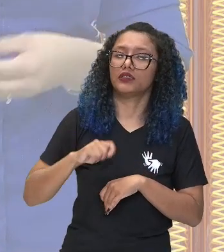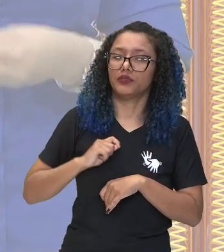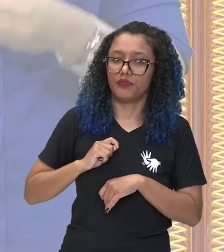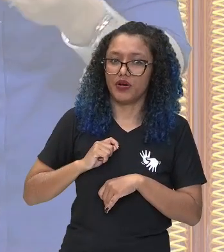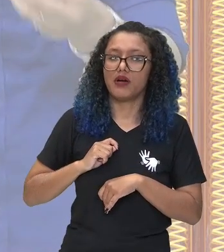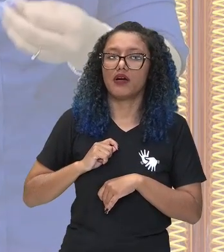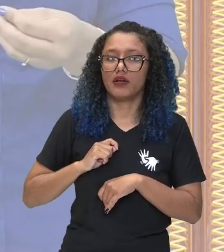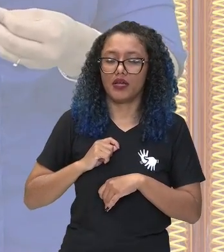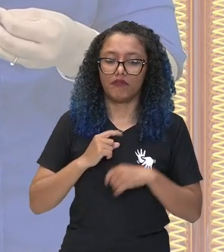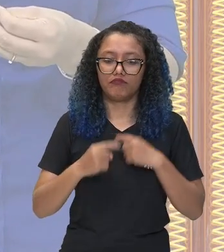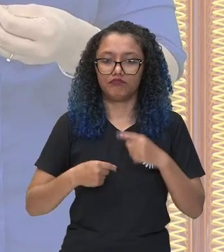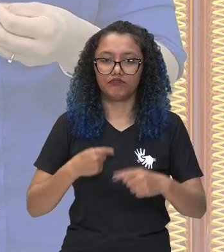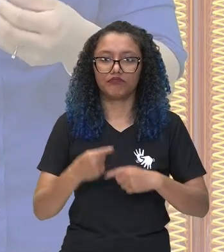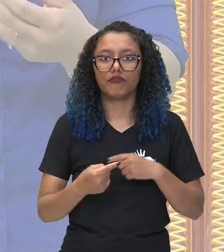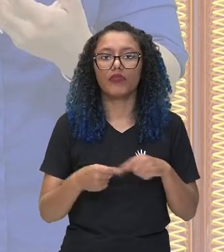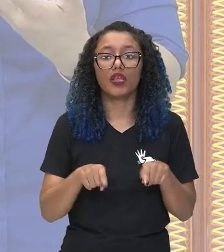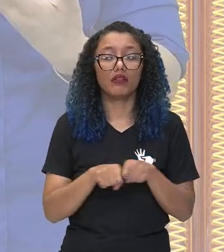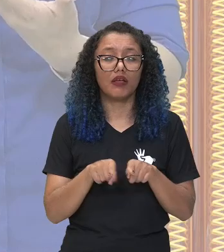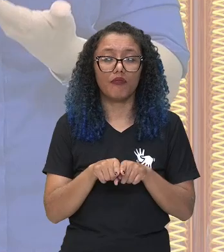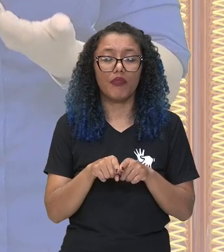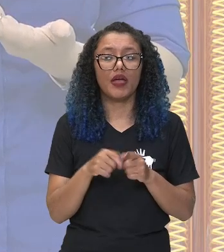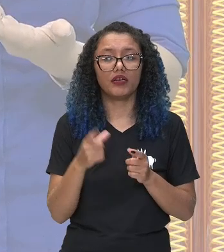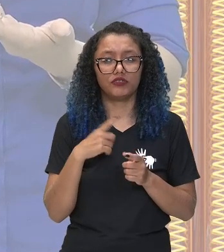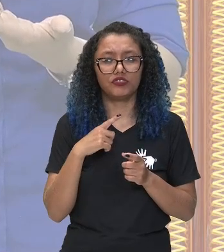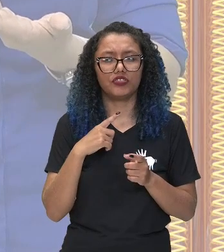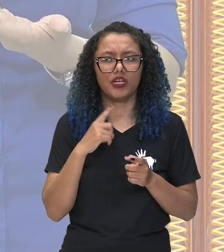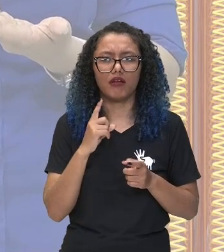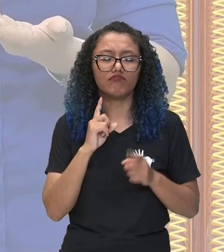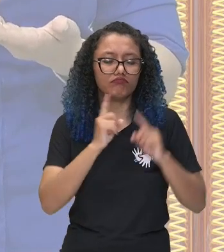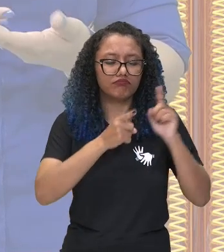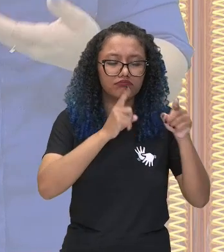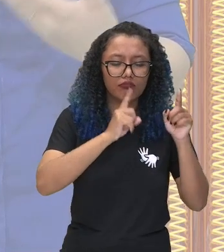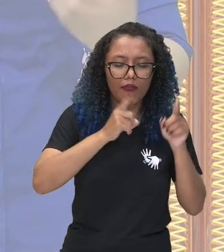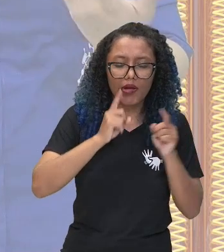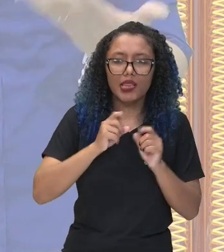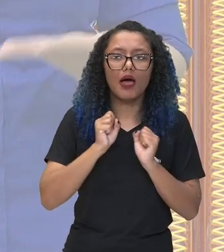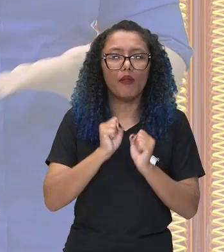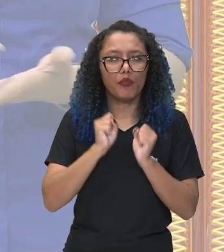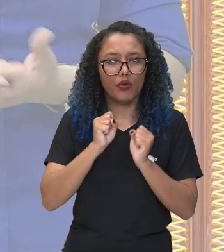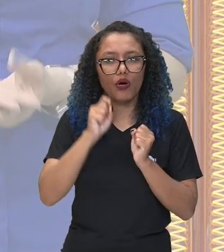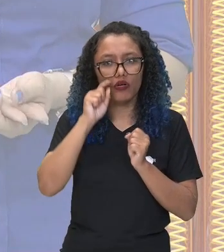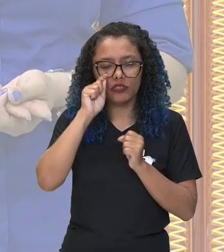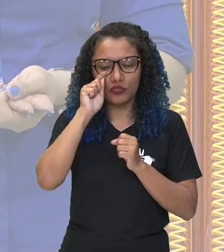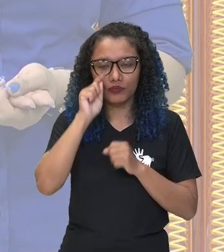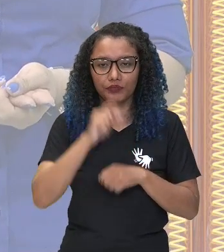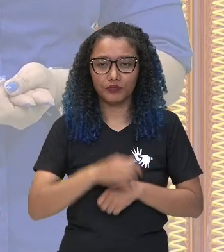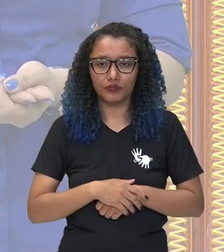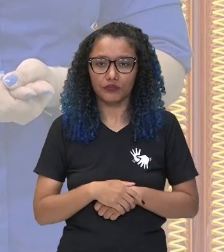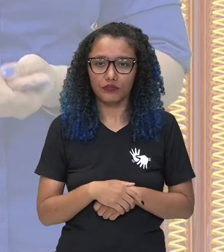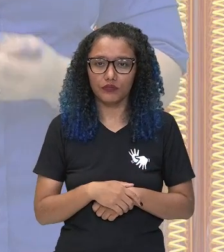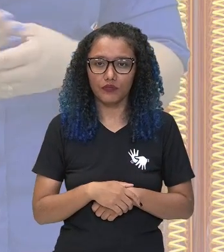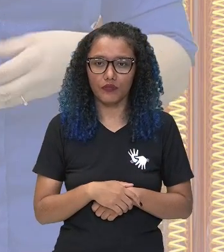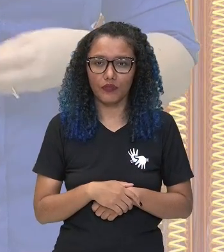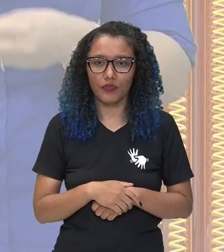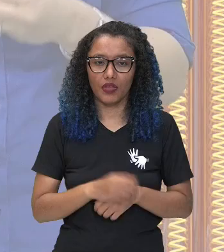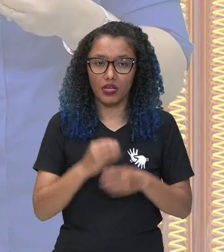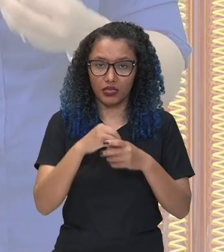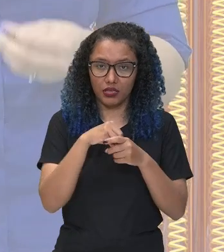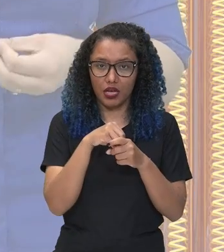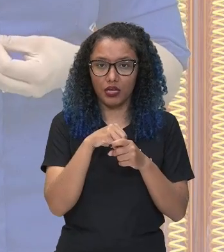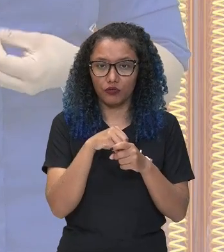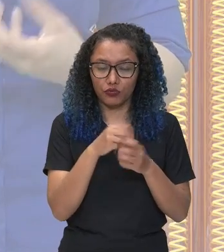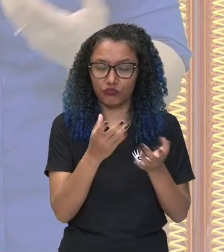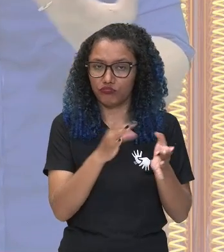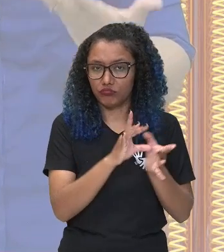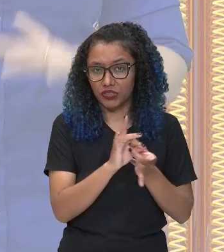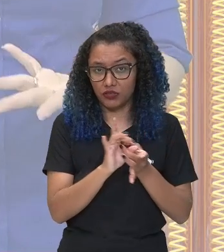que também tinha ali uma certa autoridade em relação aos cargos que exerciam dentro desse contexto